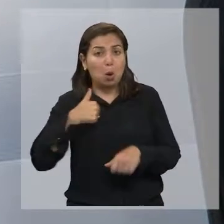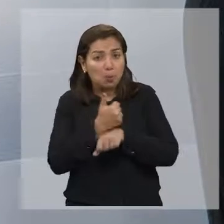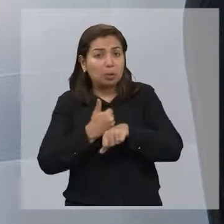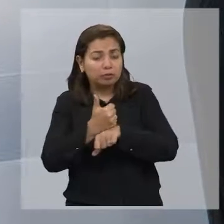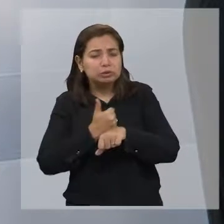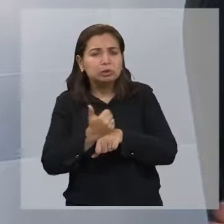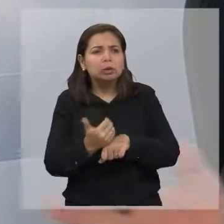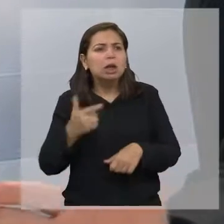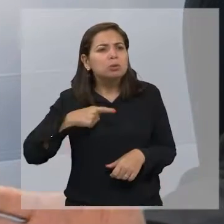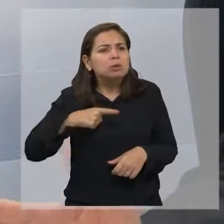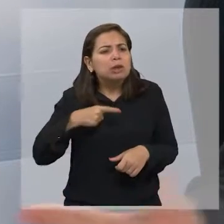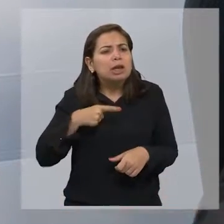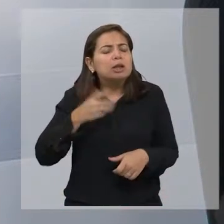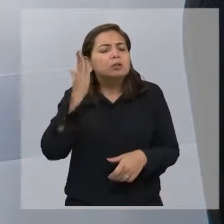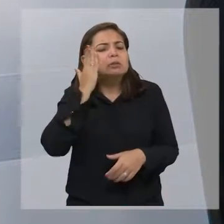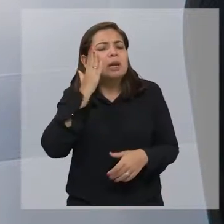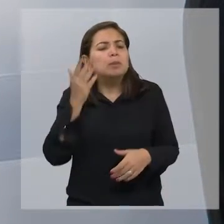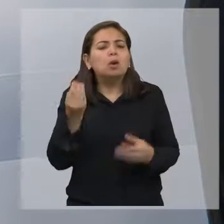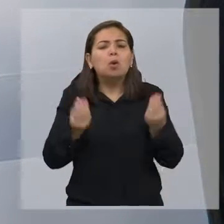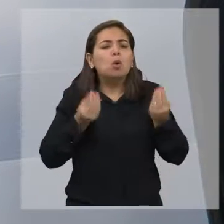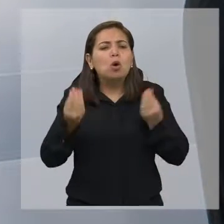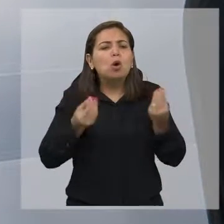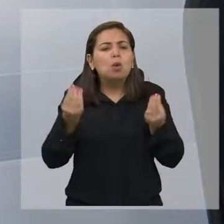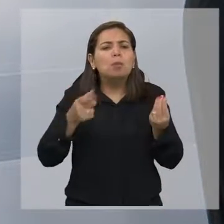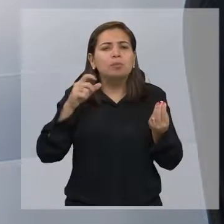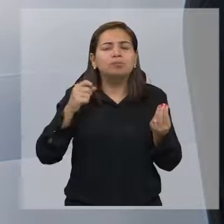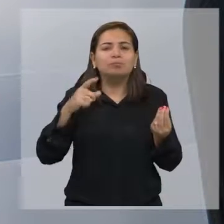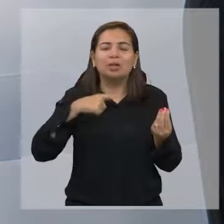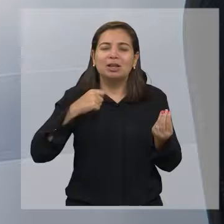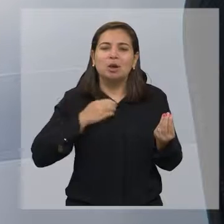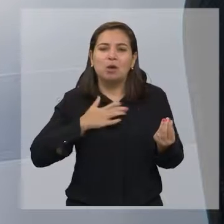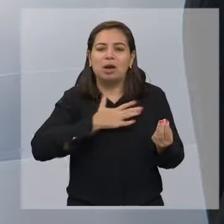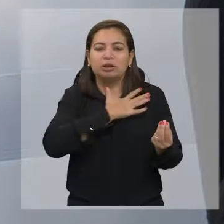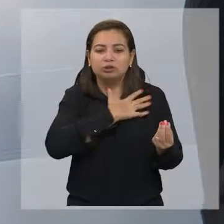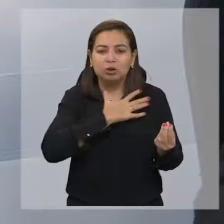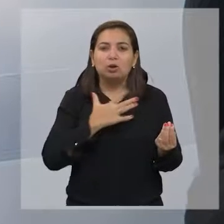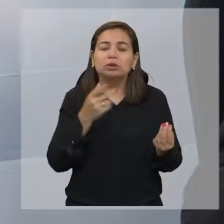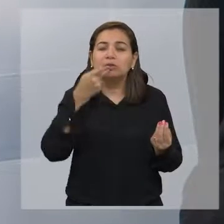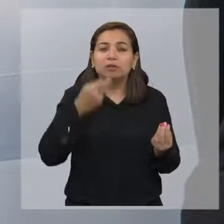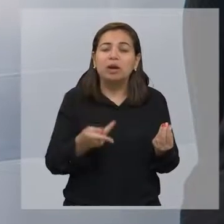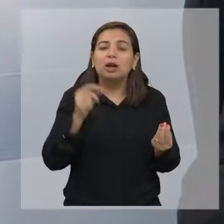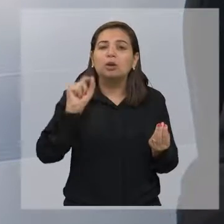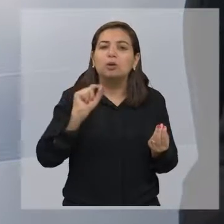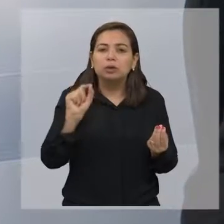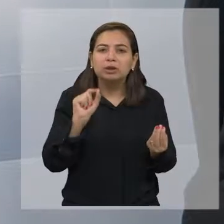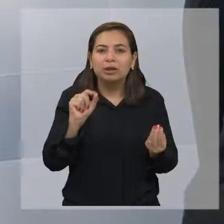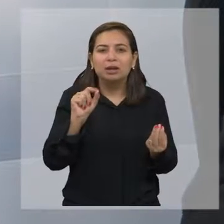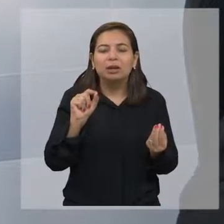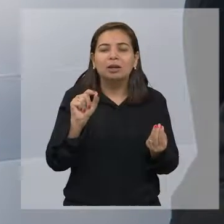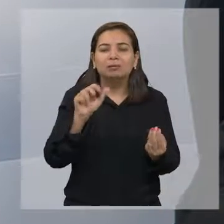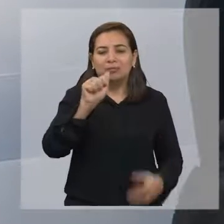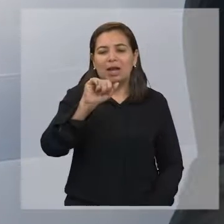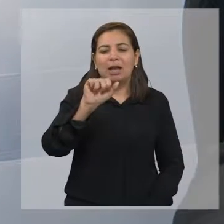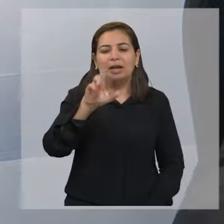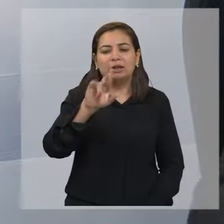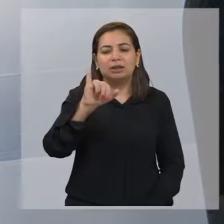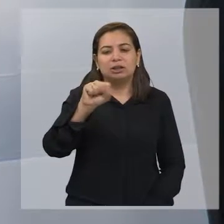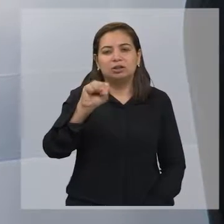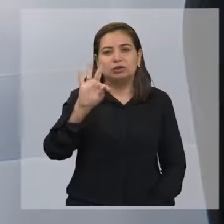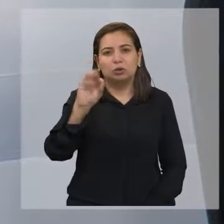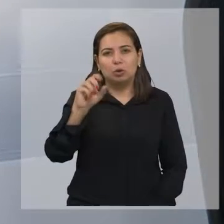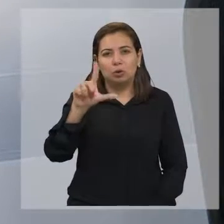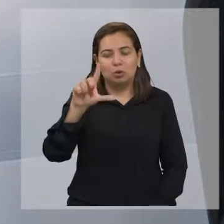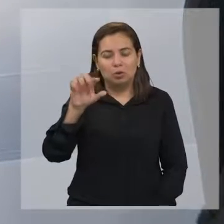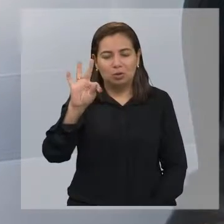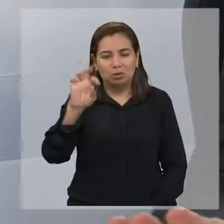nos aproxima. Aquilo que o Aristóteles falava de topoi, do ponto de partida para que se possa